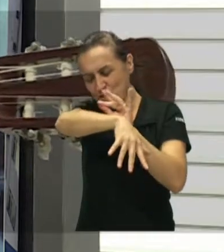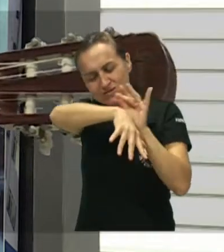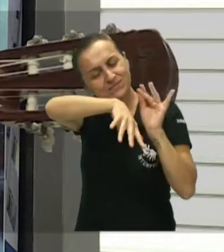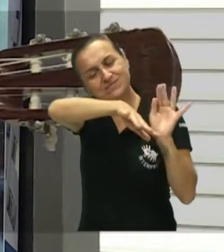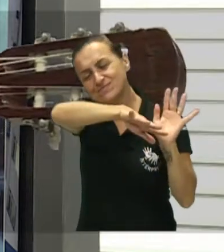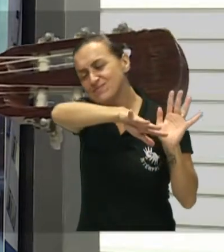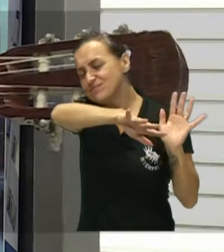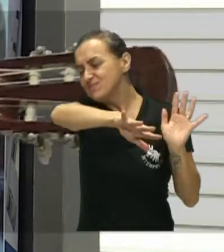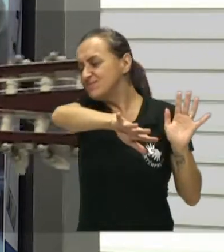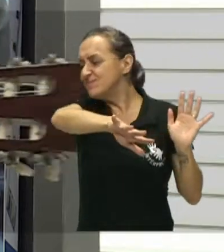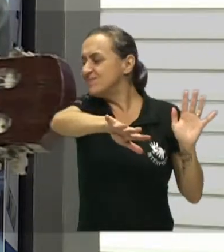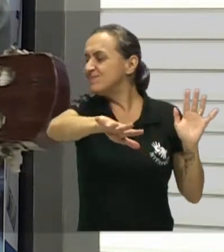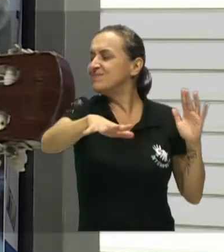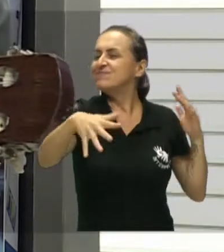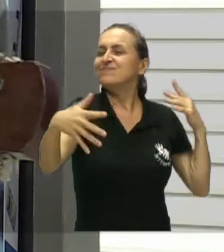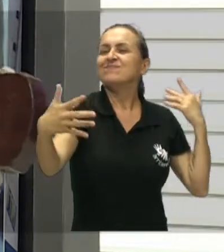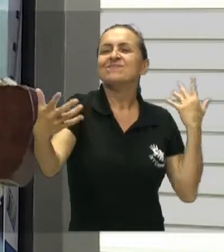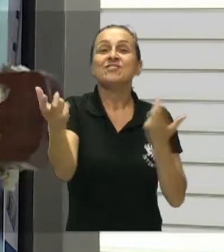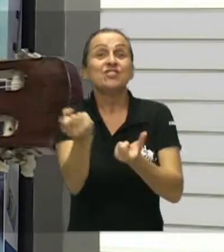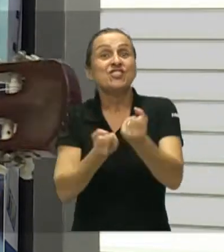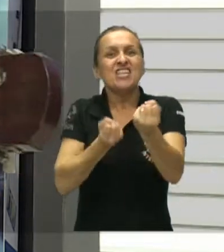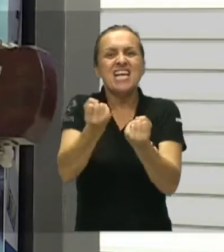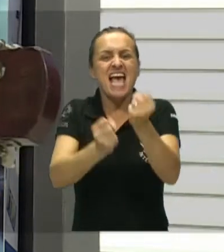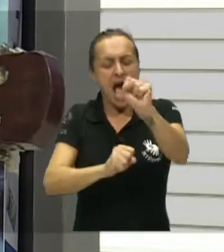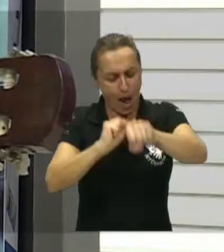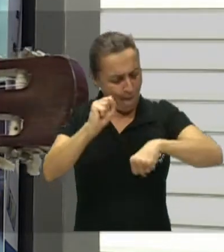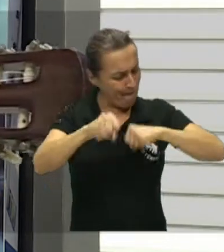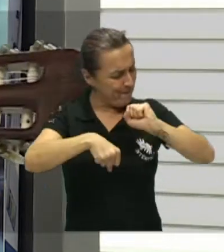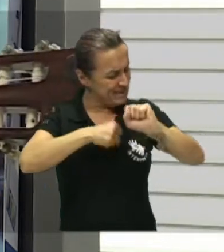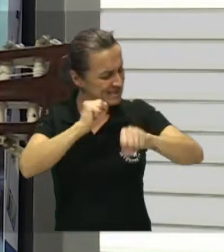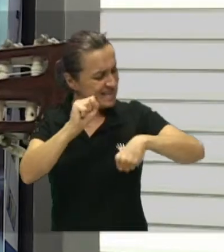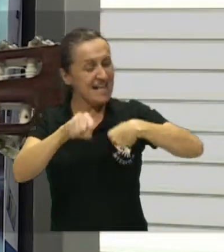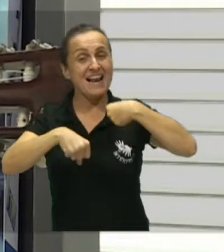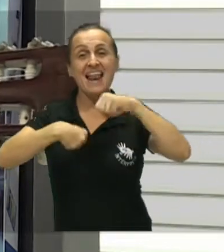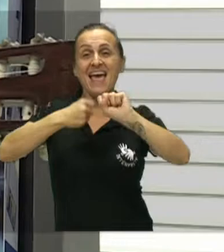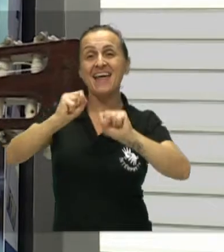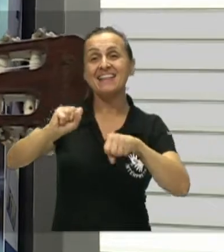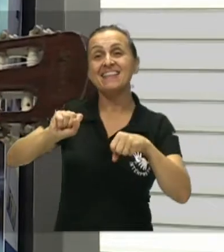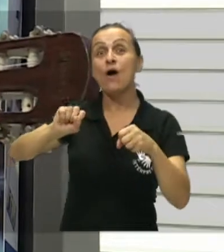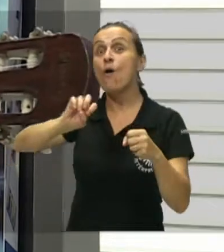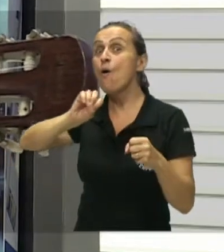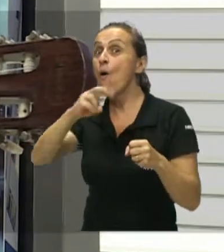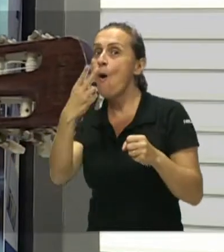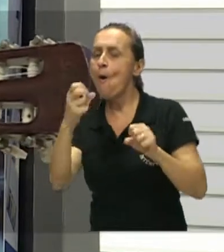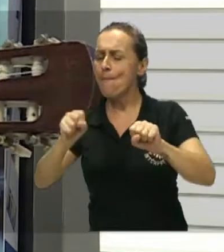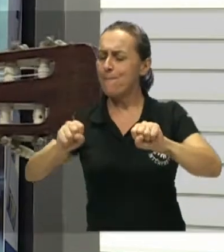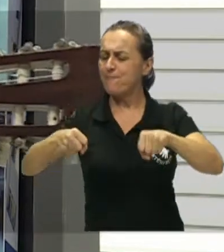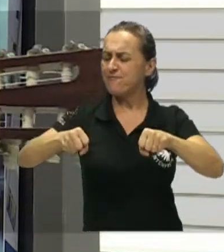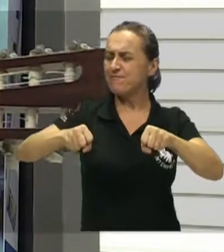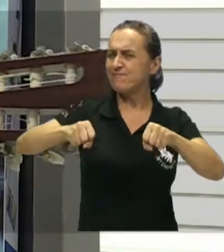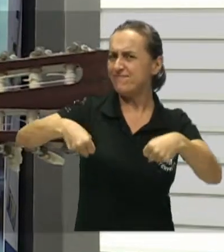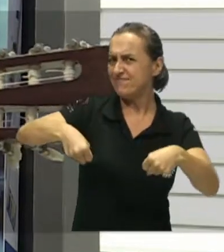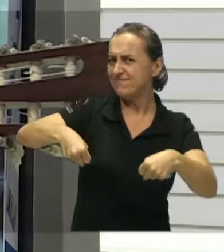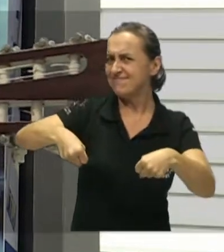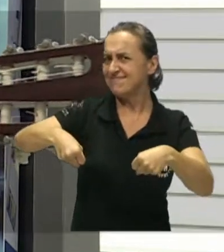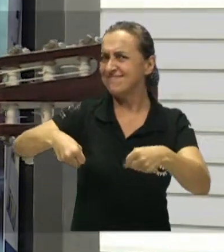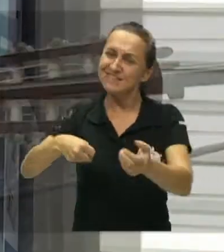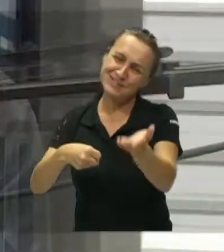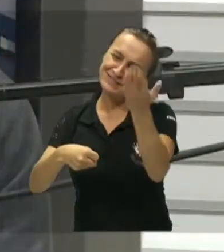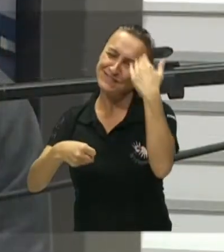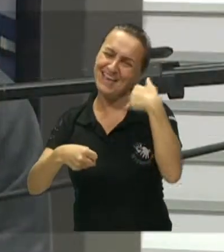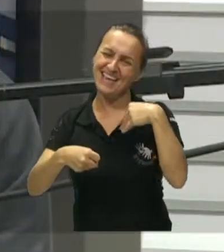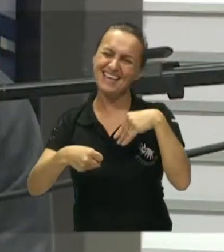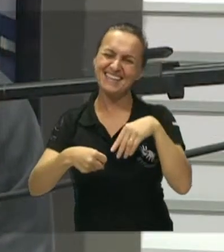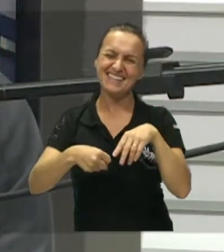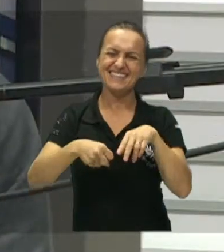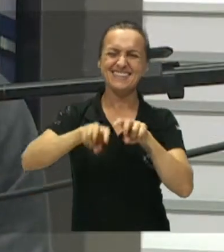De carro, bicicleta ou mobilete eu te levo agora. Pra longe ou pra qualquer lugar